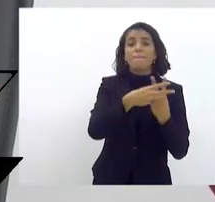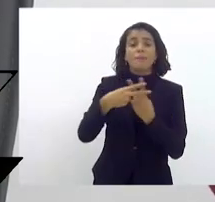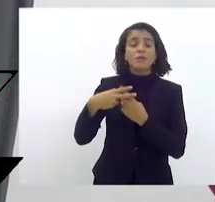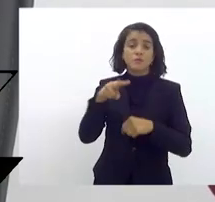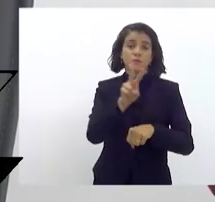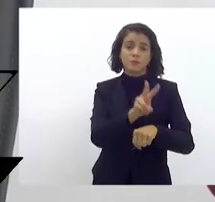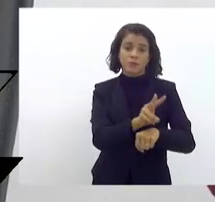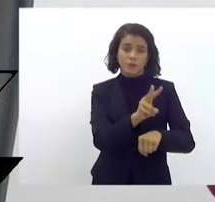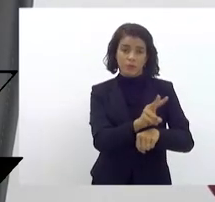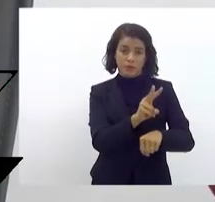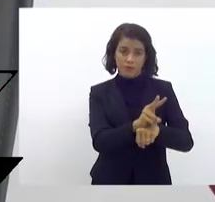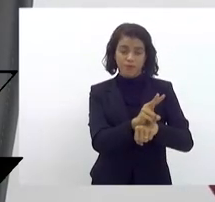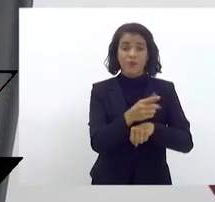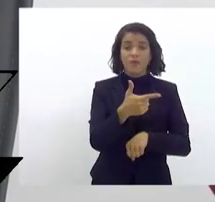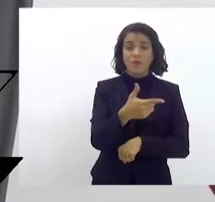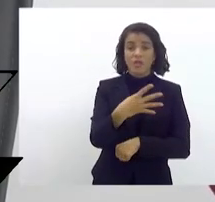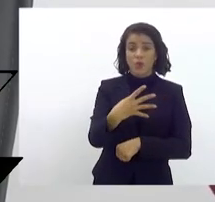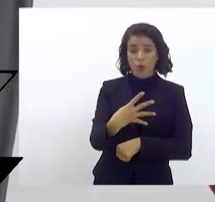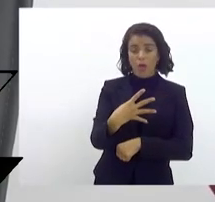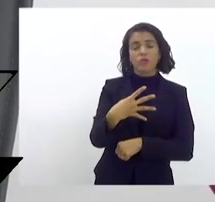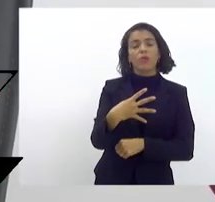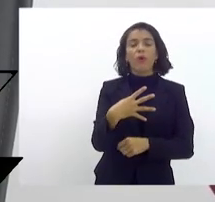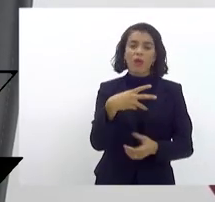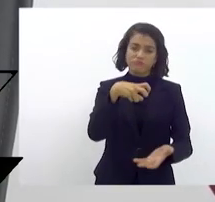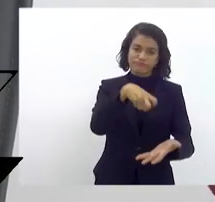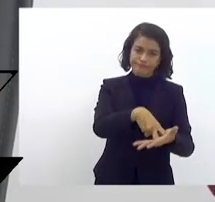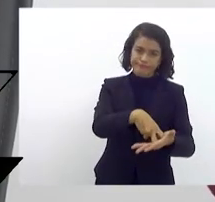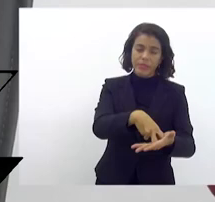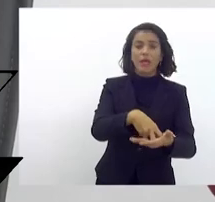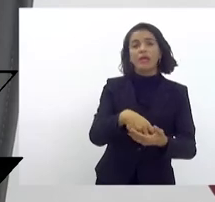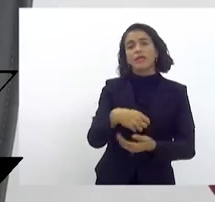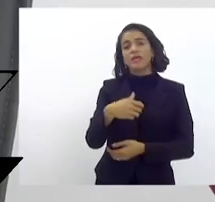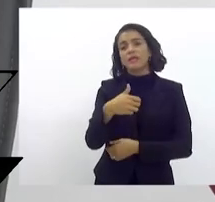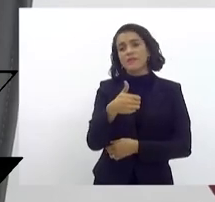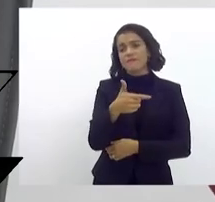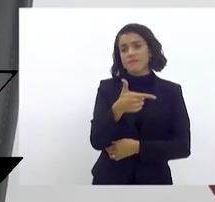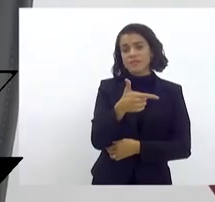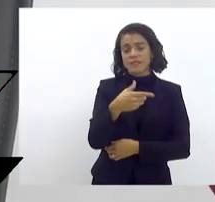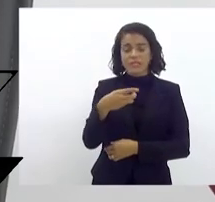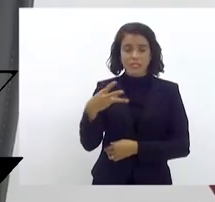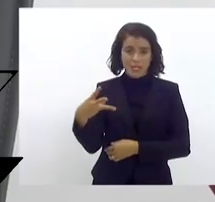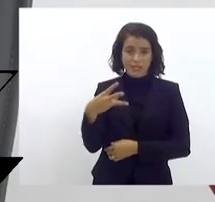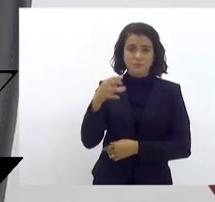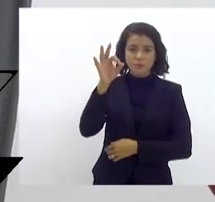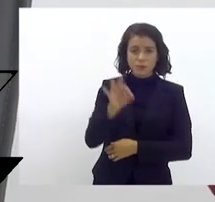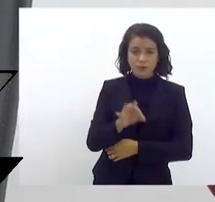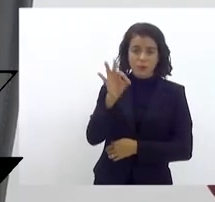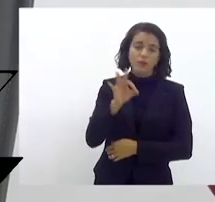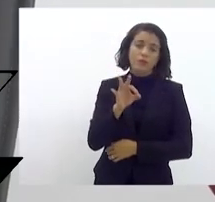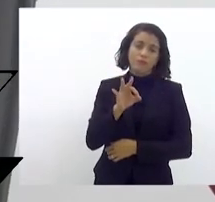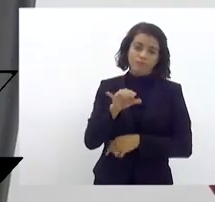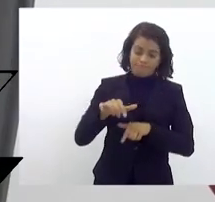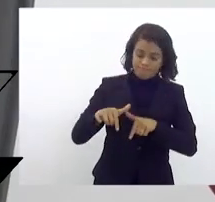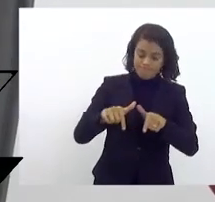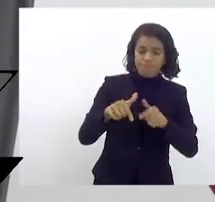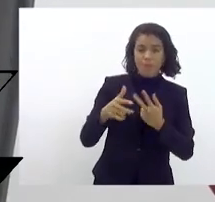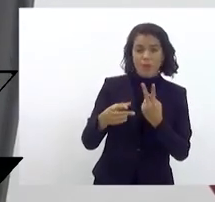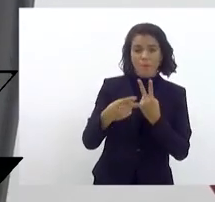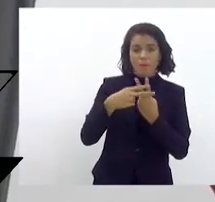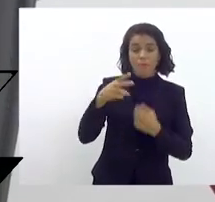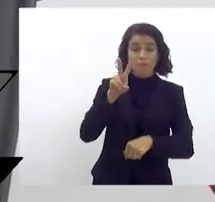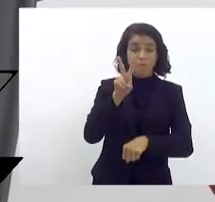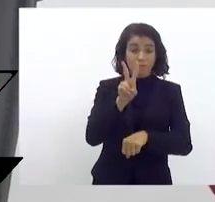provisórios 24 são condenados e 23 por cento em execução provisória ou seja